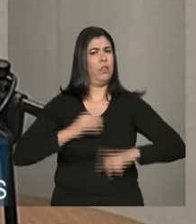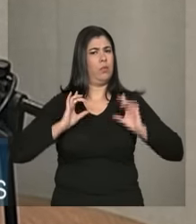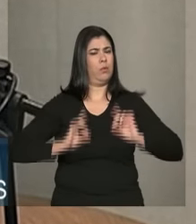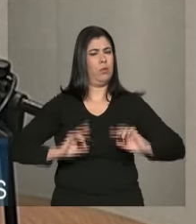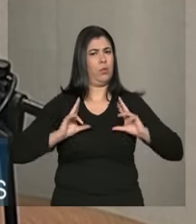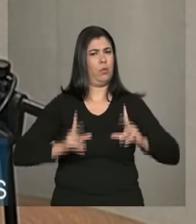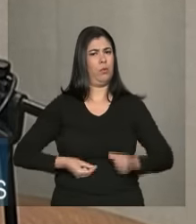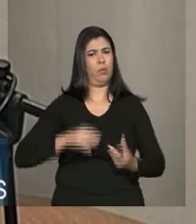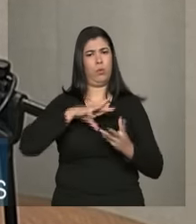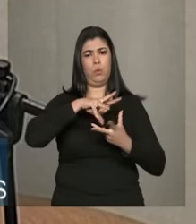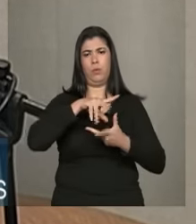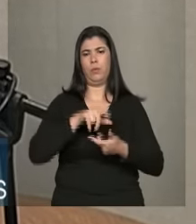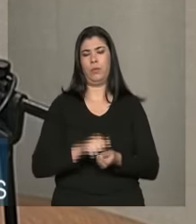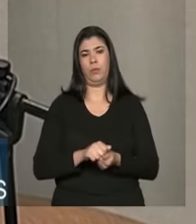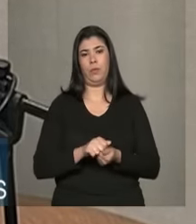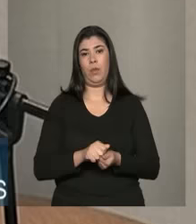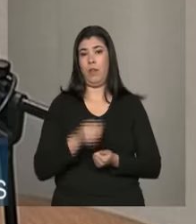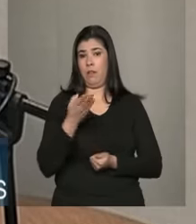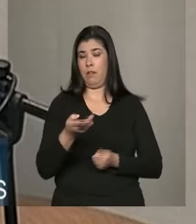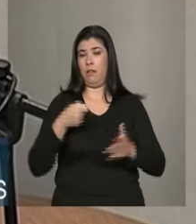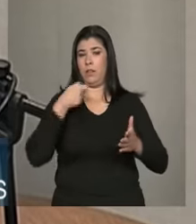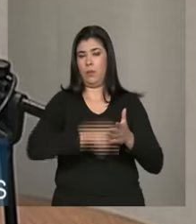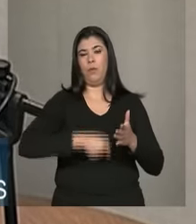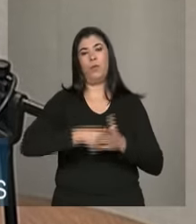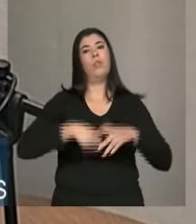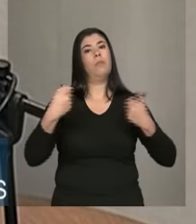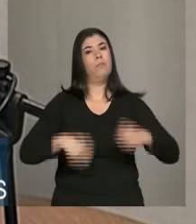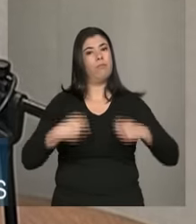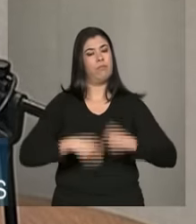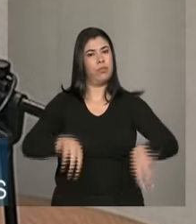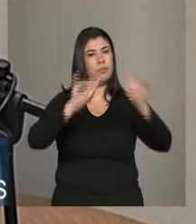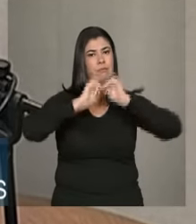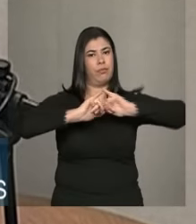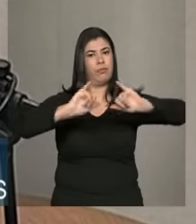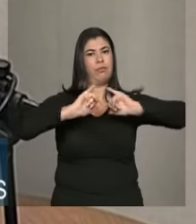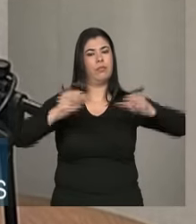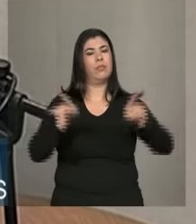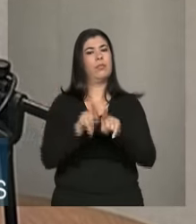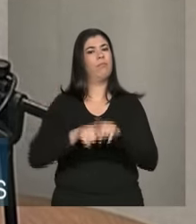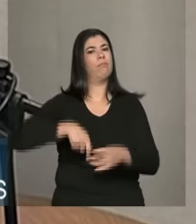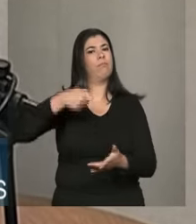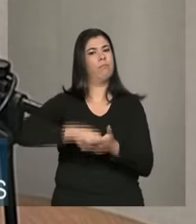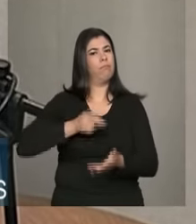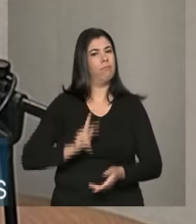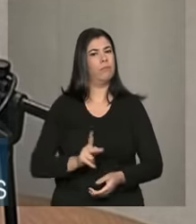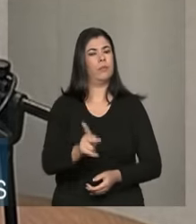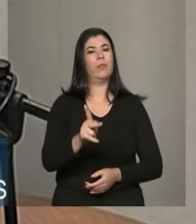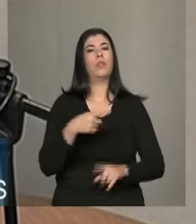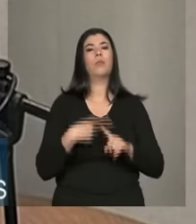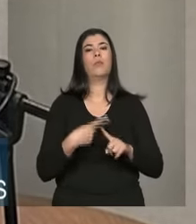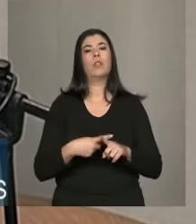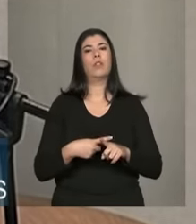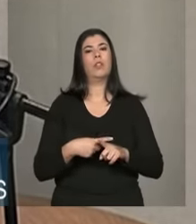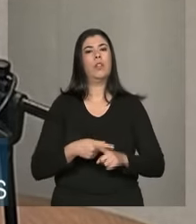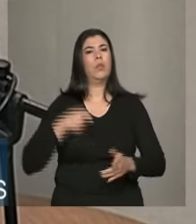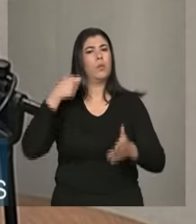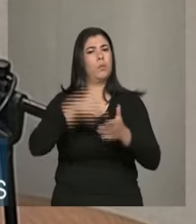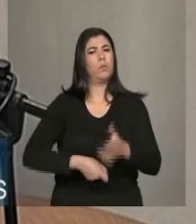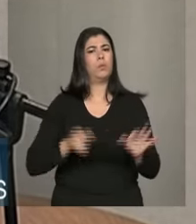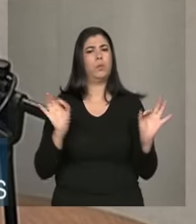em todo o mundo essa luta precisa ser declarada e permanente para que o seu combate